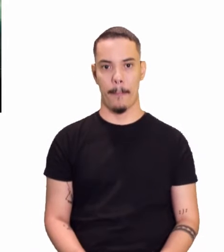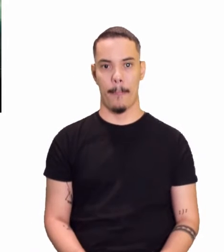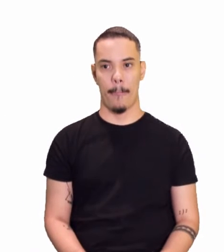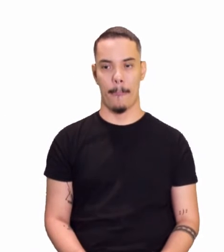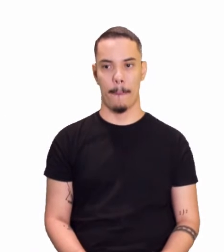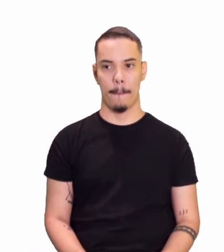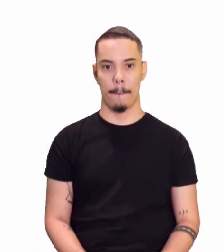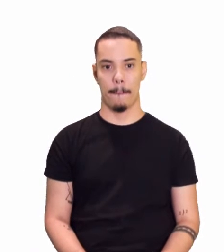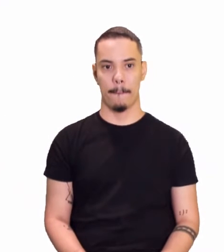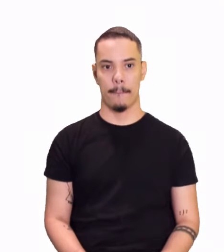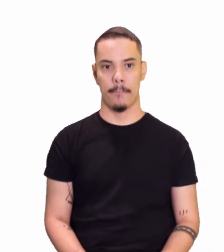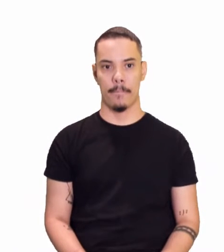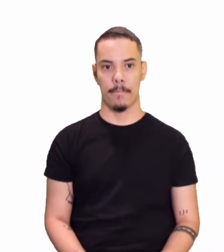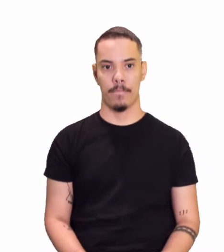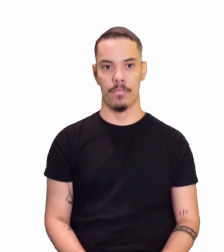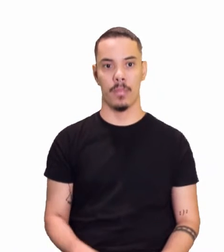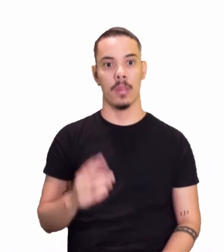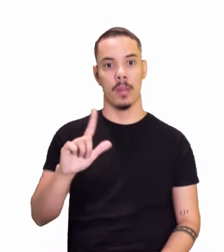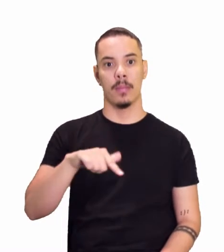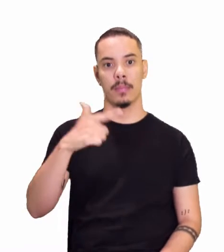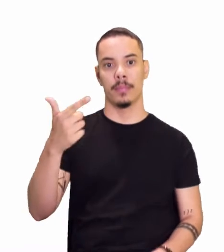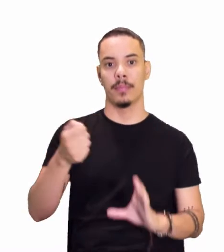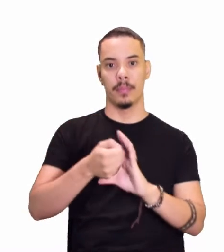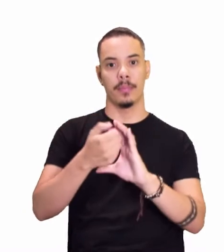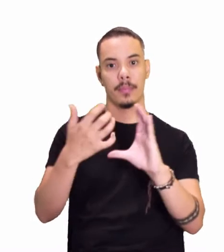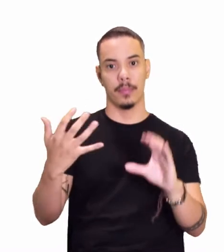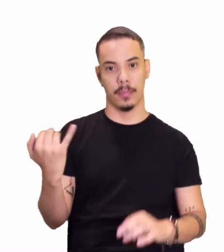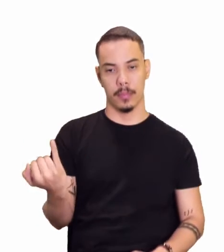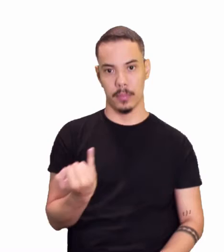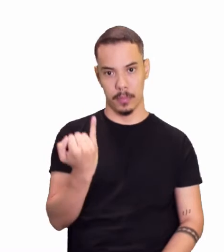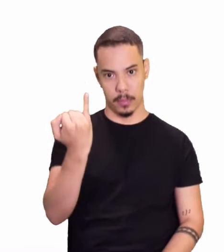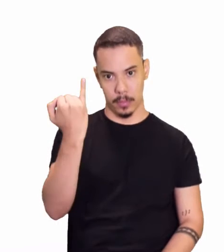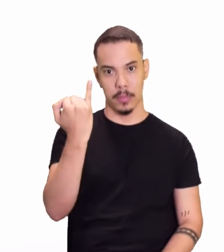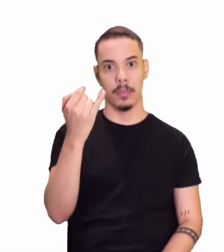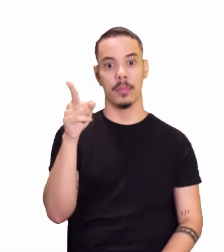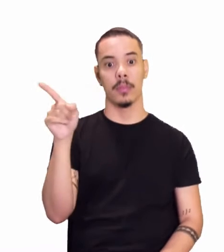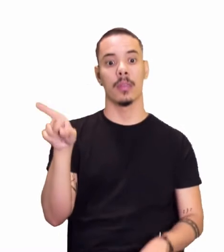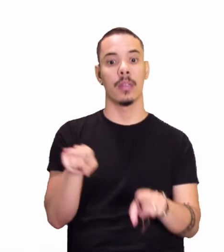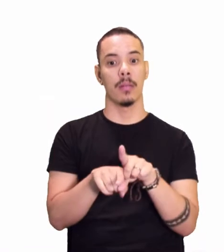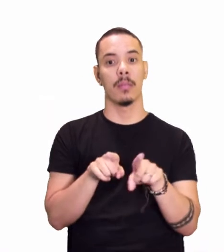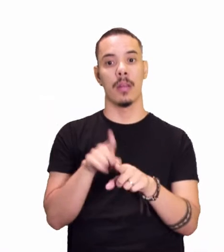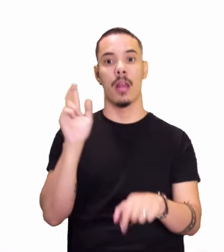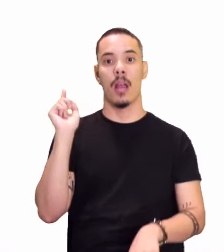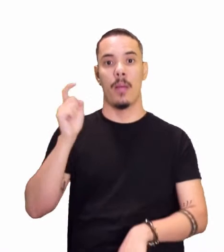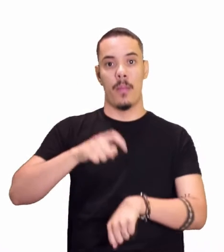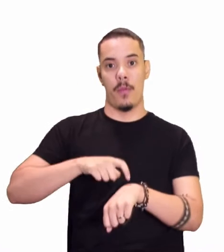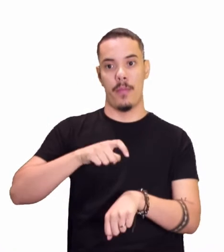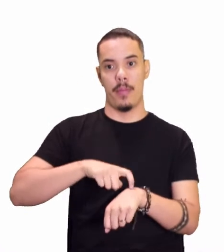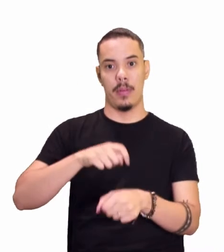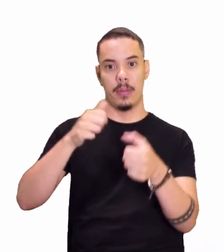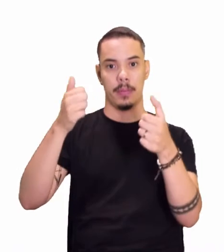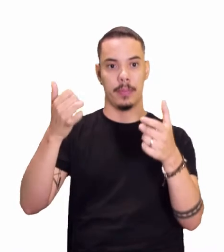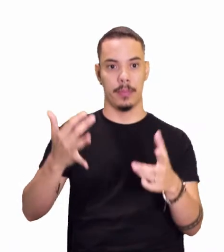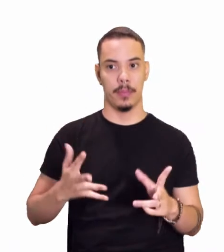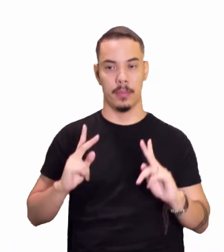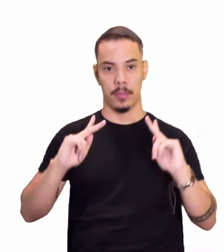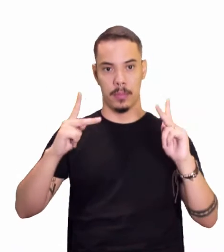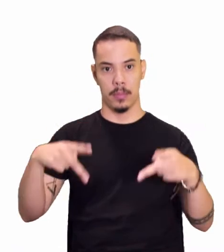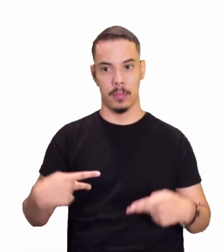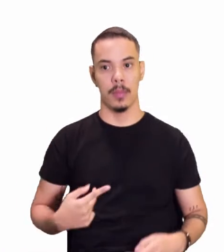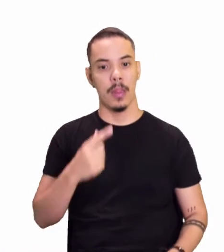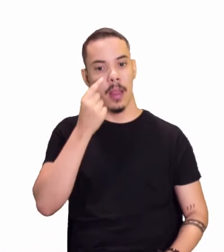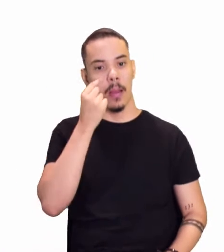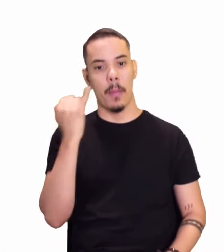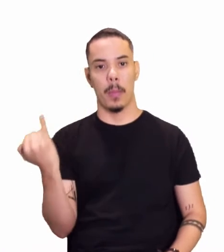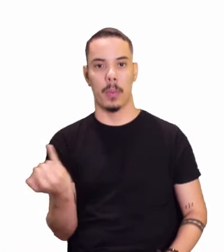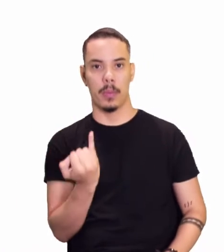espiritualidade, correto? Os outros aspectos importantes, aí que chega o momento, né? O humanismo,